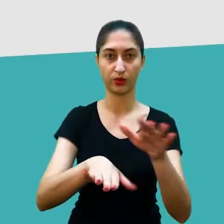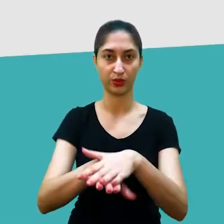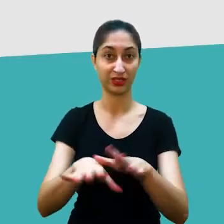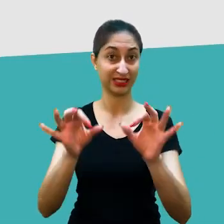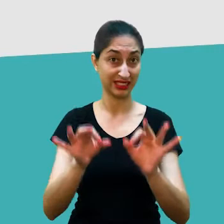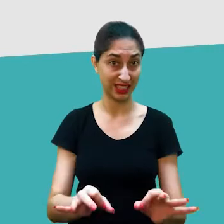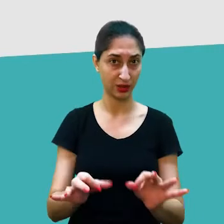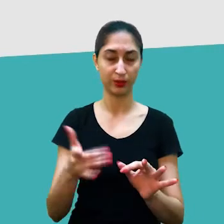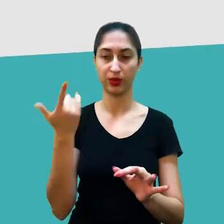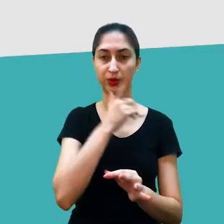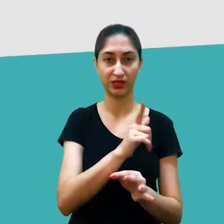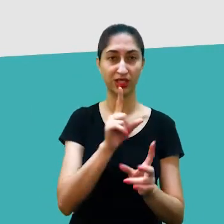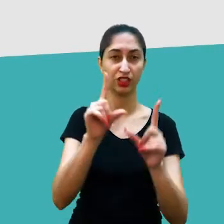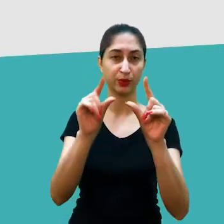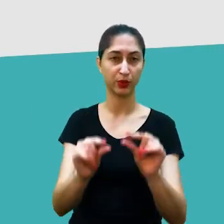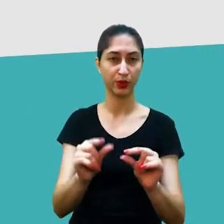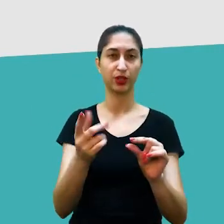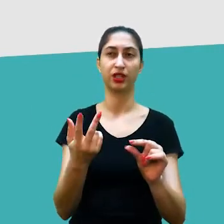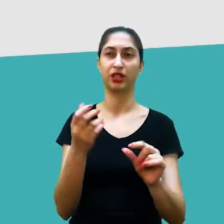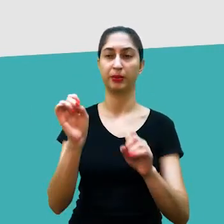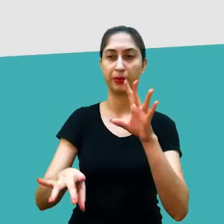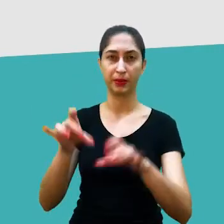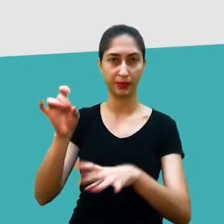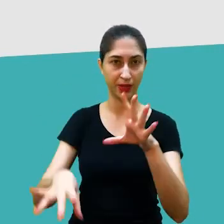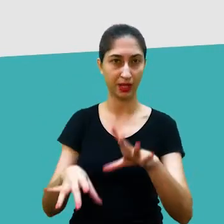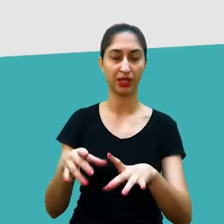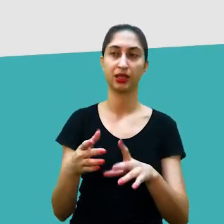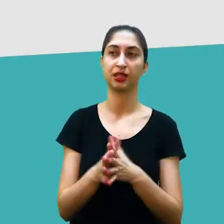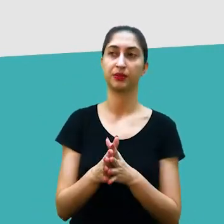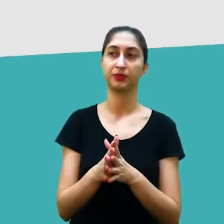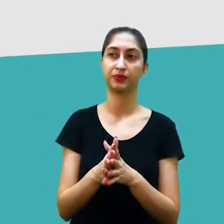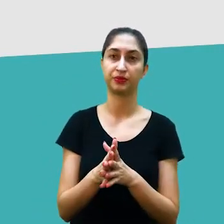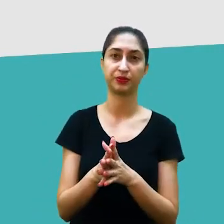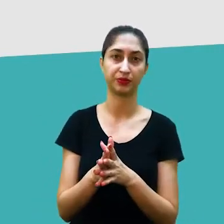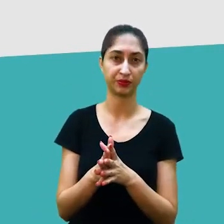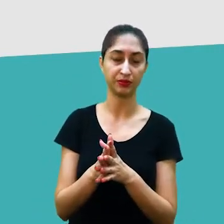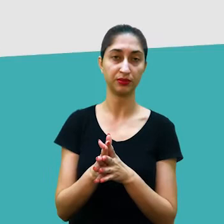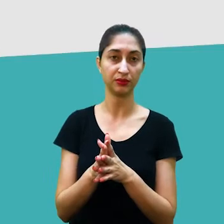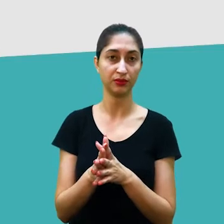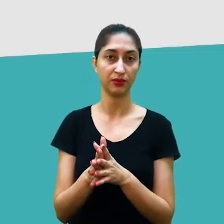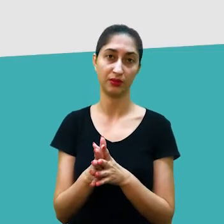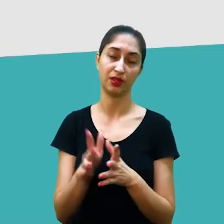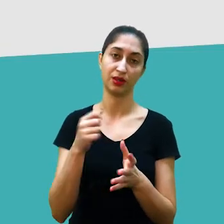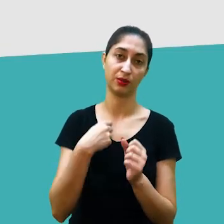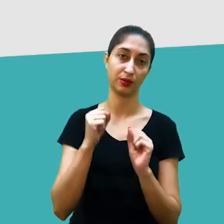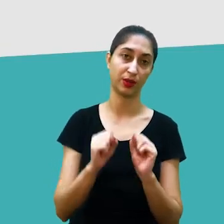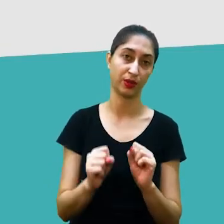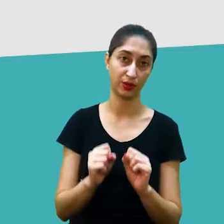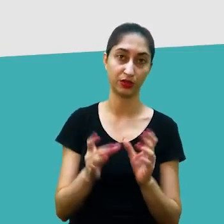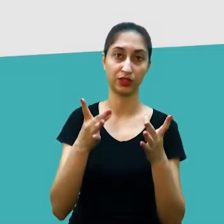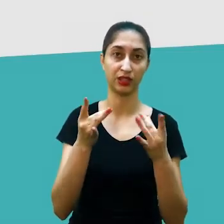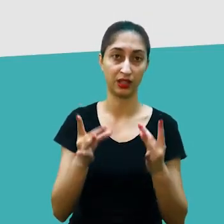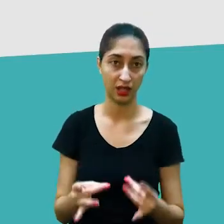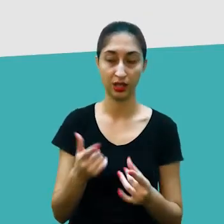um mínimo resíduo, para ter uma perda muito realmente significativa nessa história, eu posso colocar um detalhe